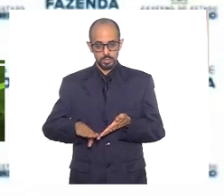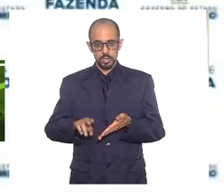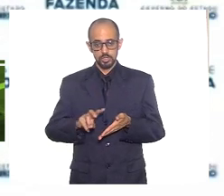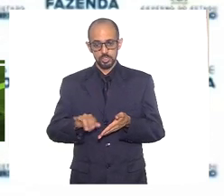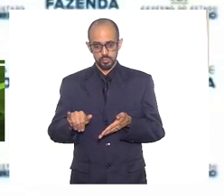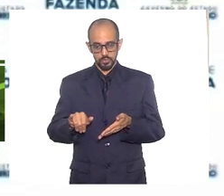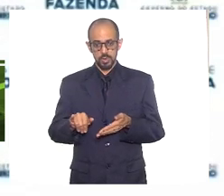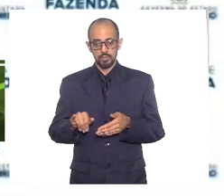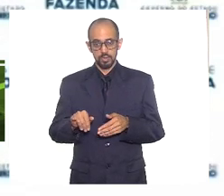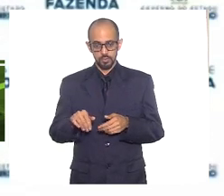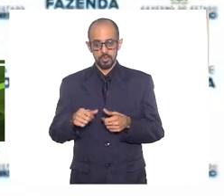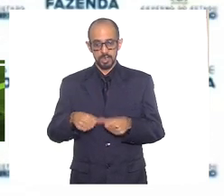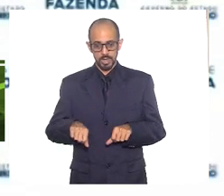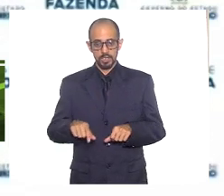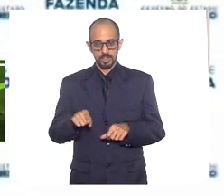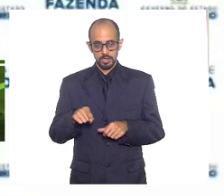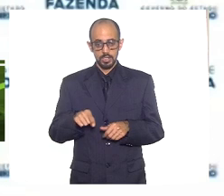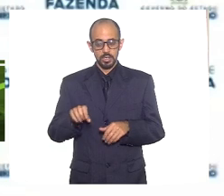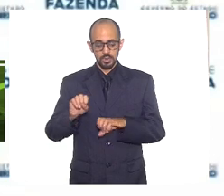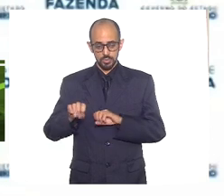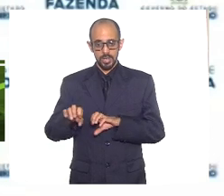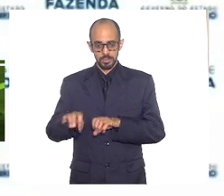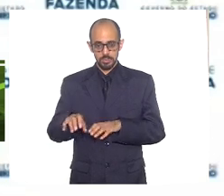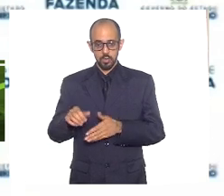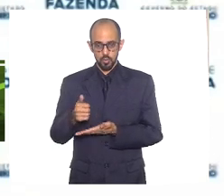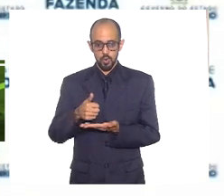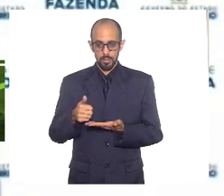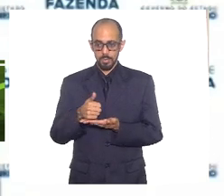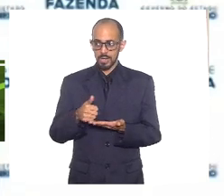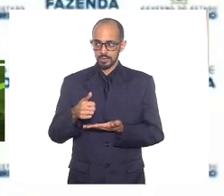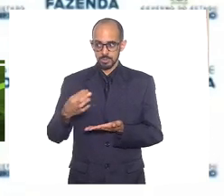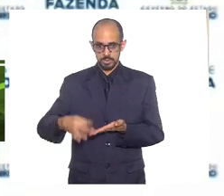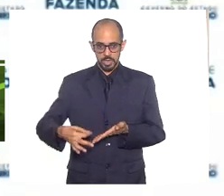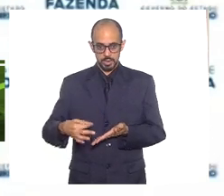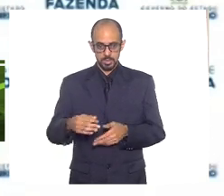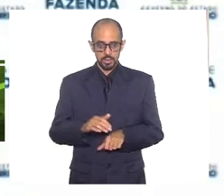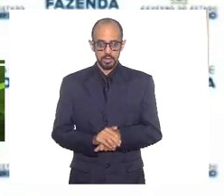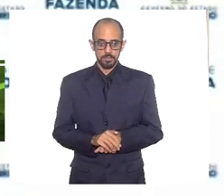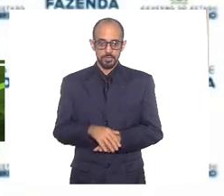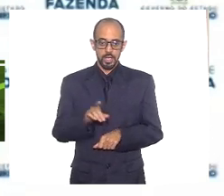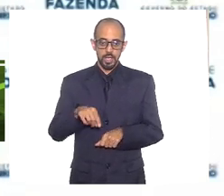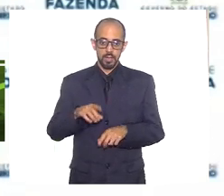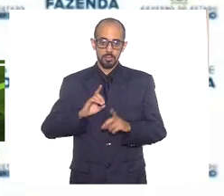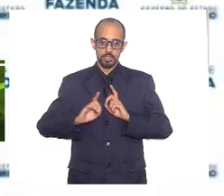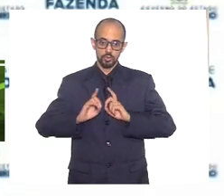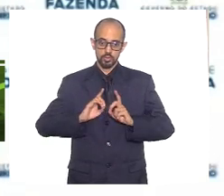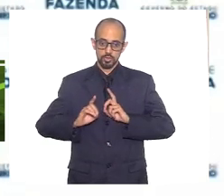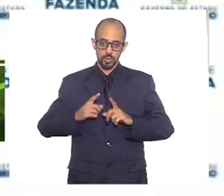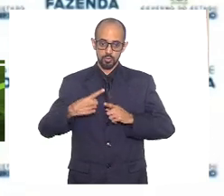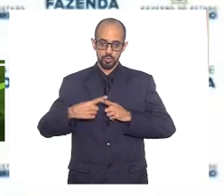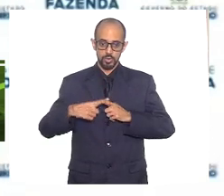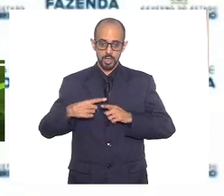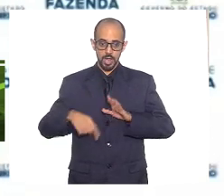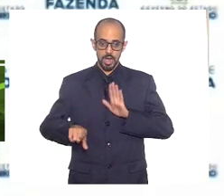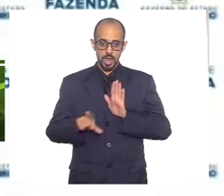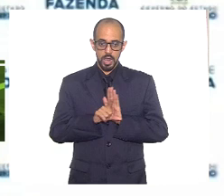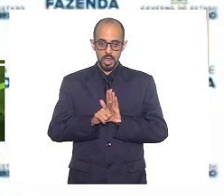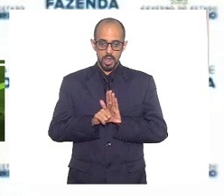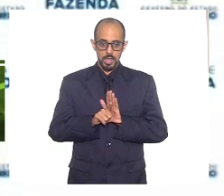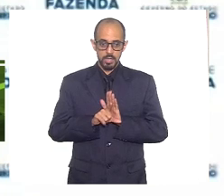mínimo constitucional da educação. Então, é uma discussão, né, porque a lei de diretrizes e bases,